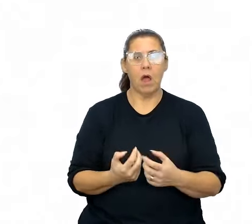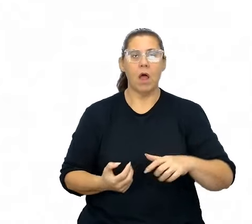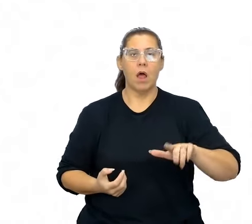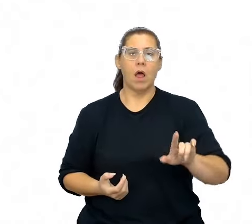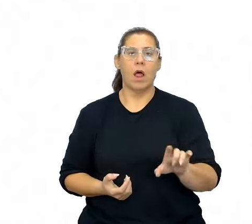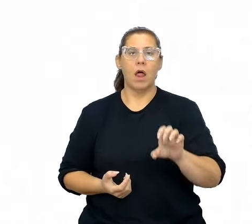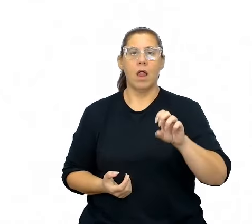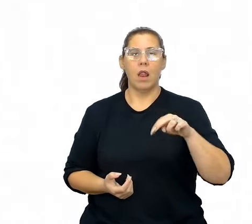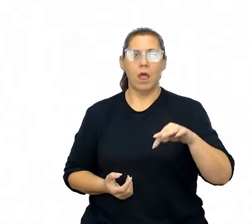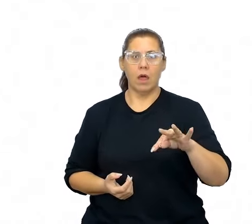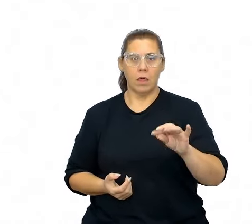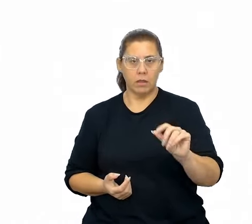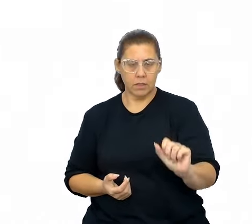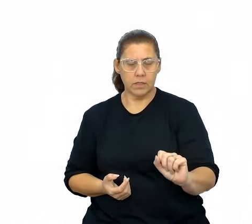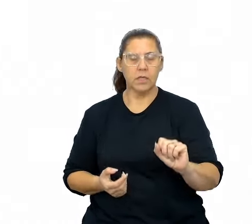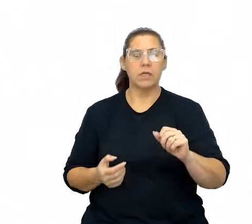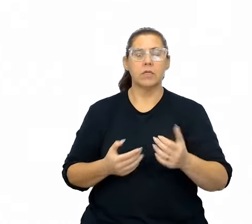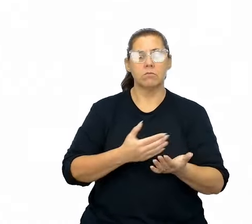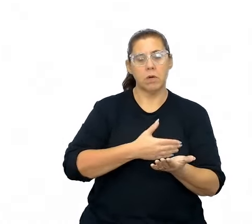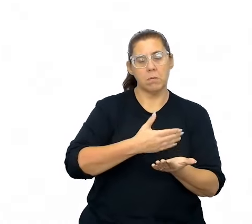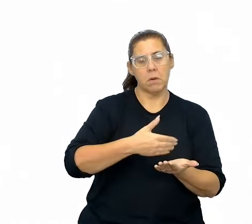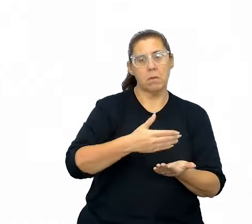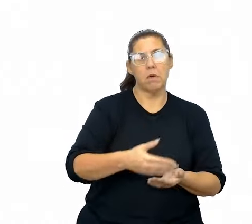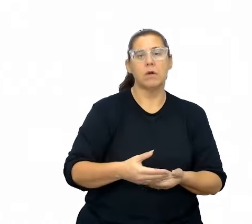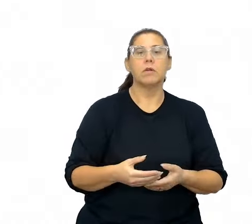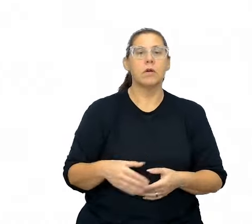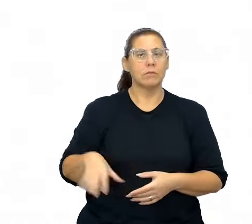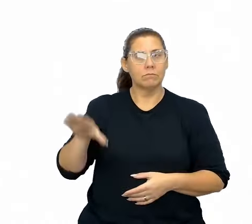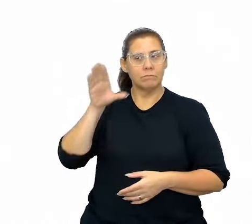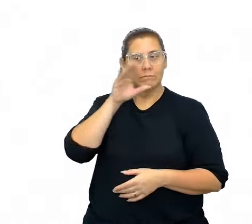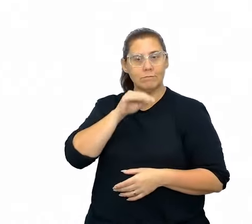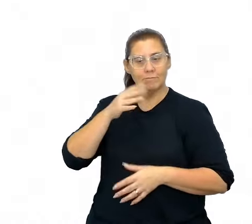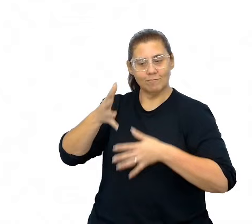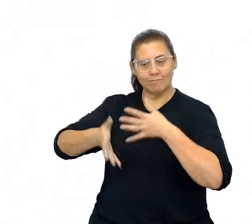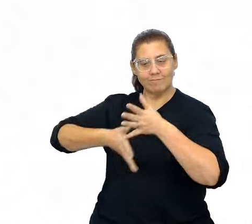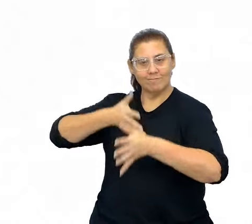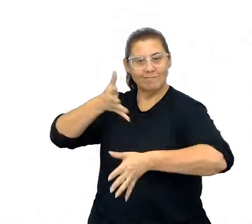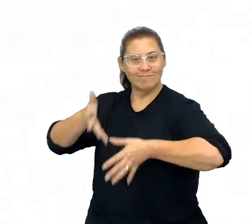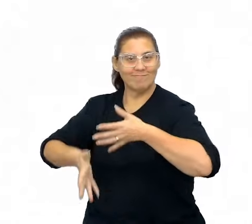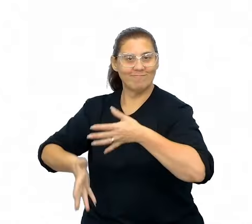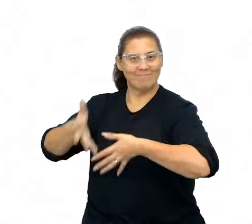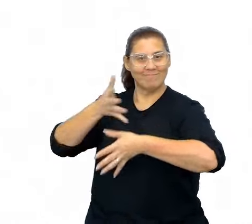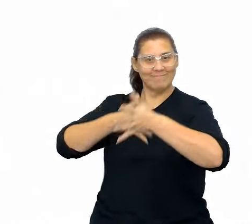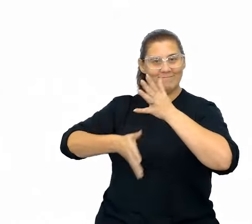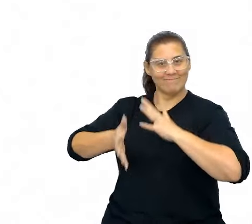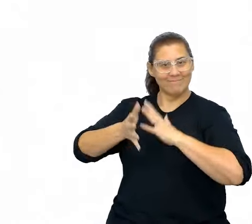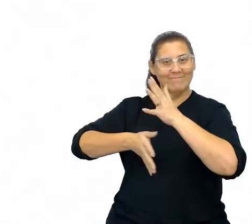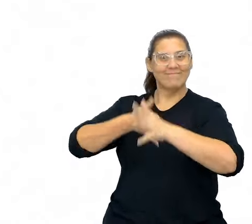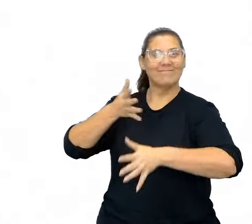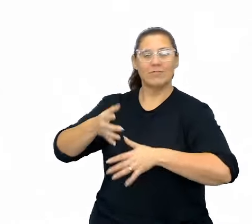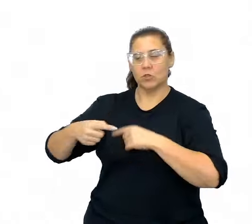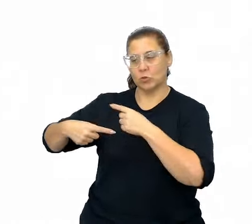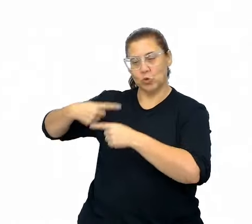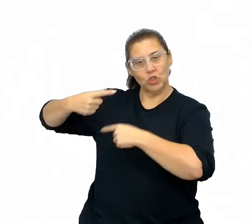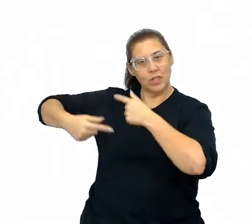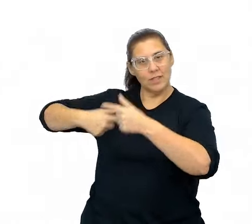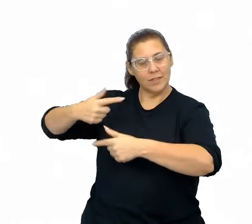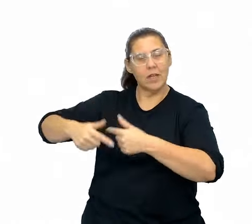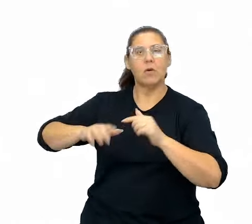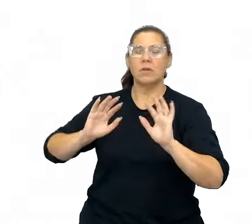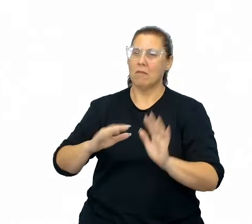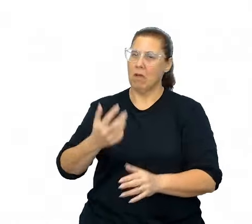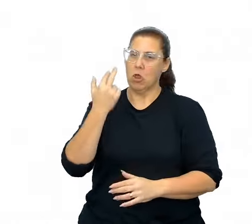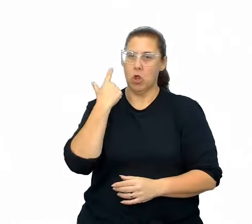lendas chegaram até nós passando de boca a boca, de geração em geração, e que por isso é comum